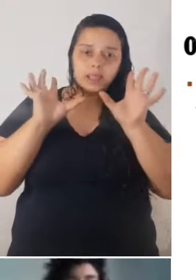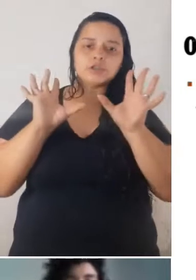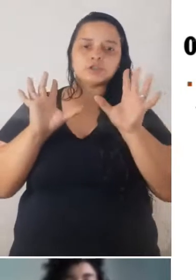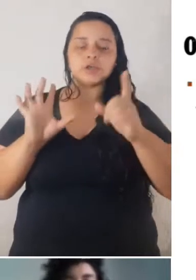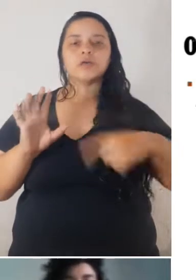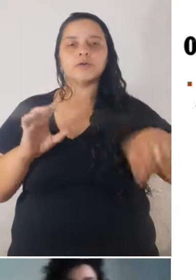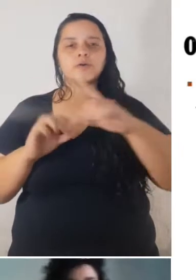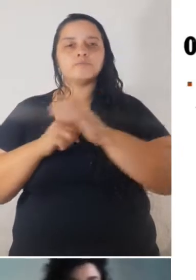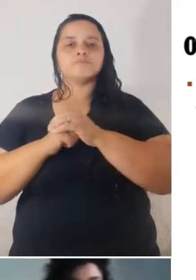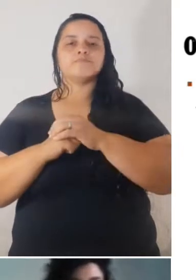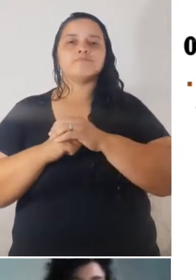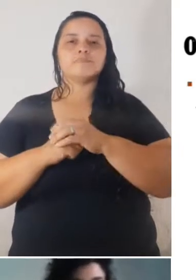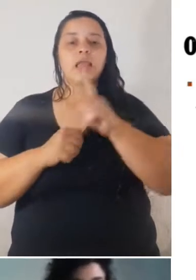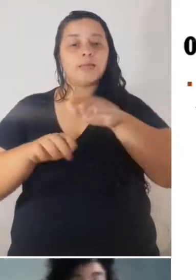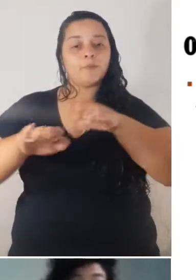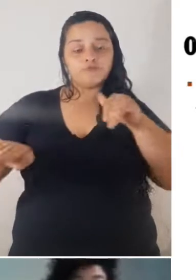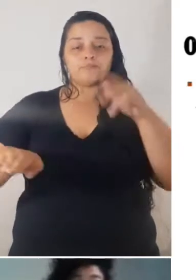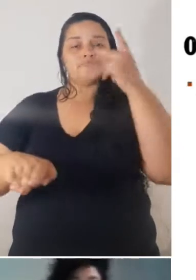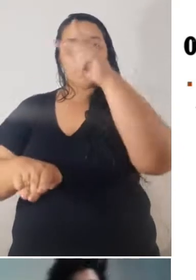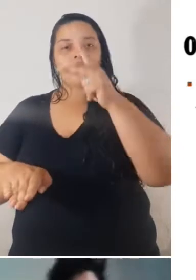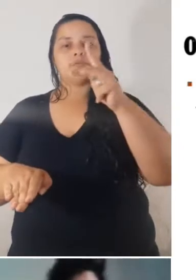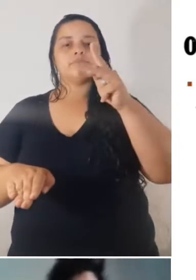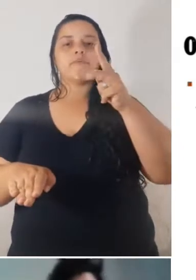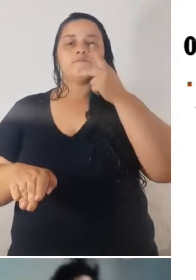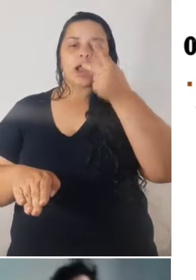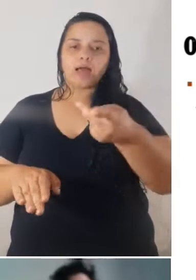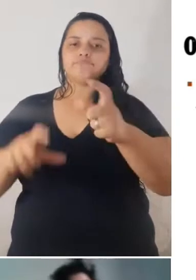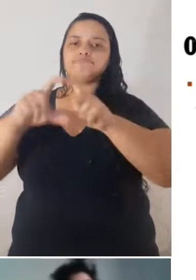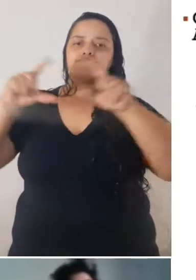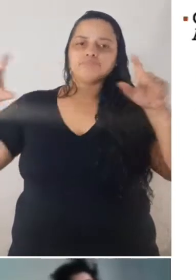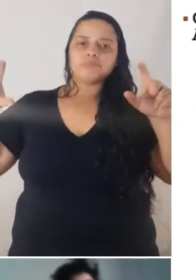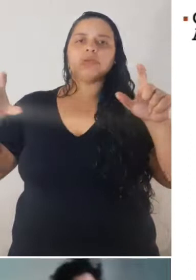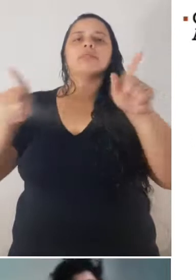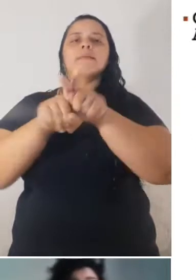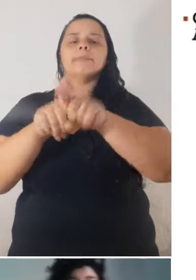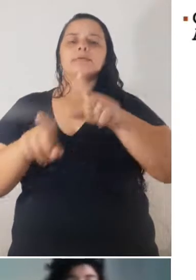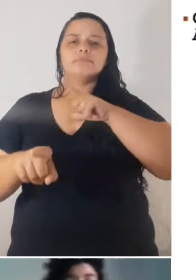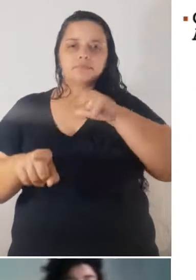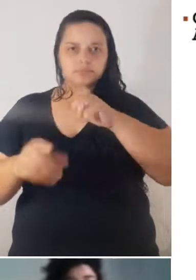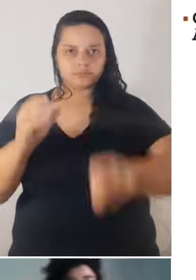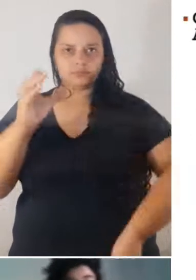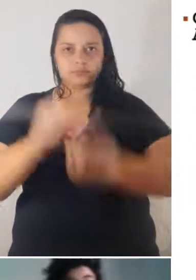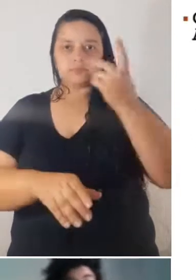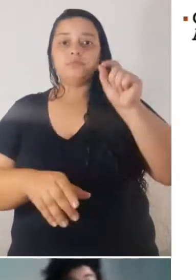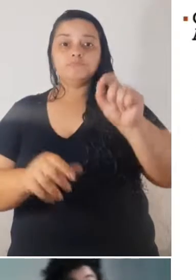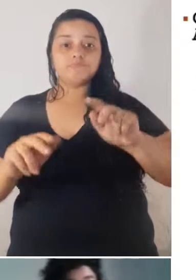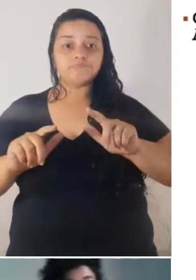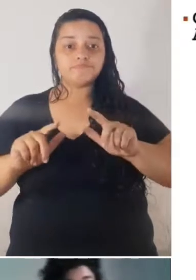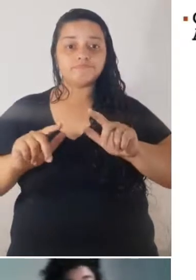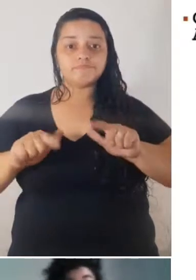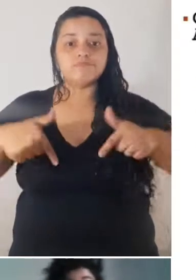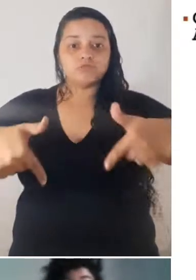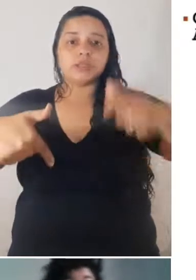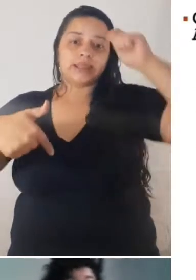slogan do que ficou conhecido esse movimento. A gente também tem a formação da Frente